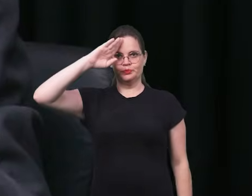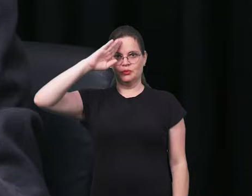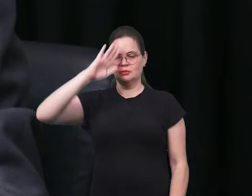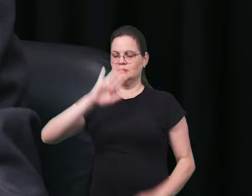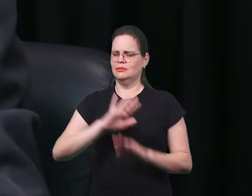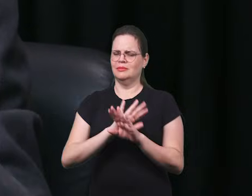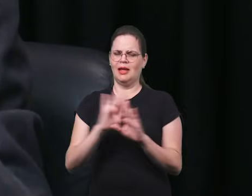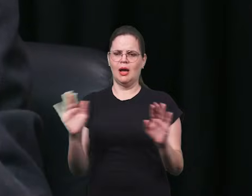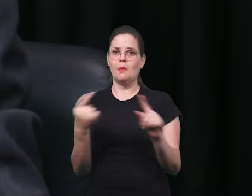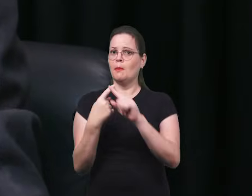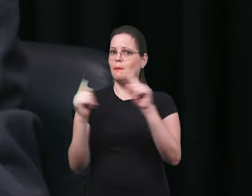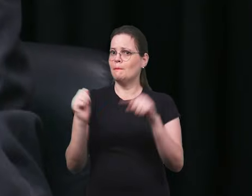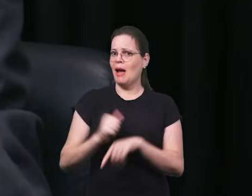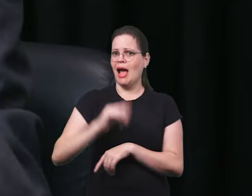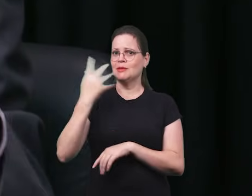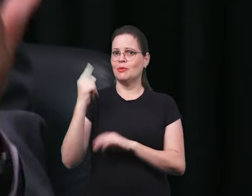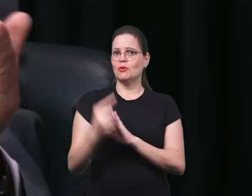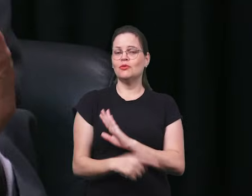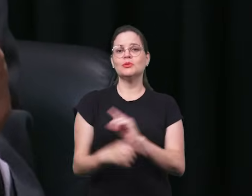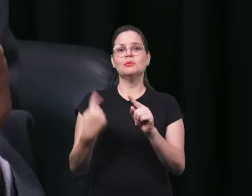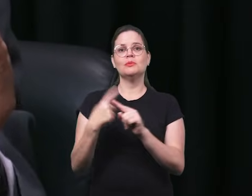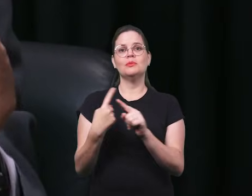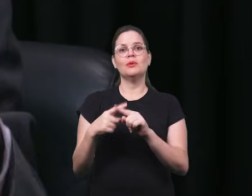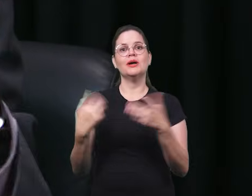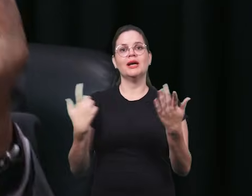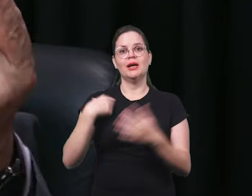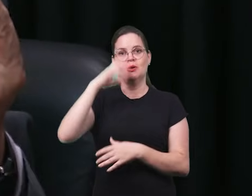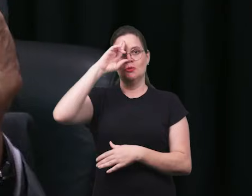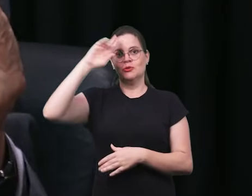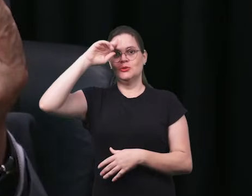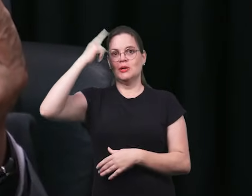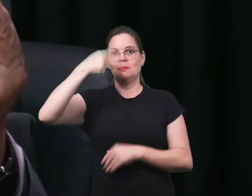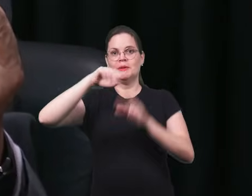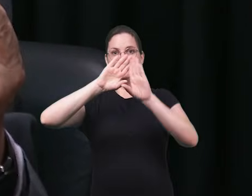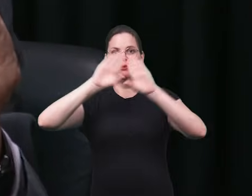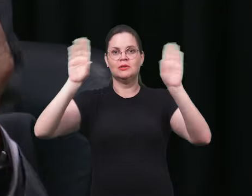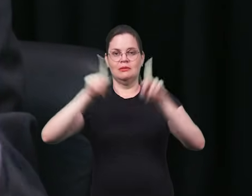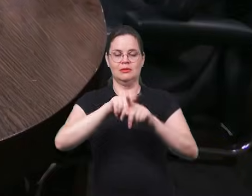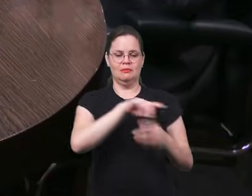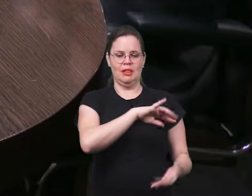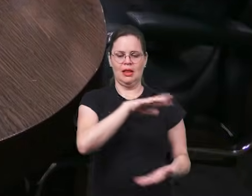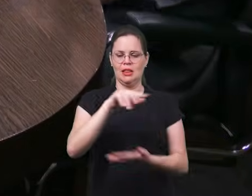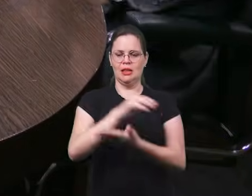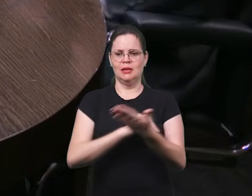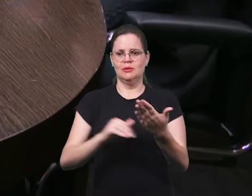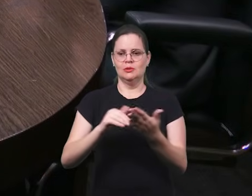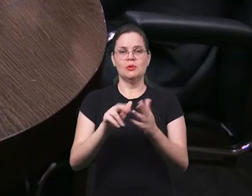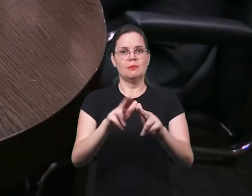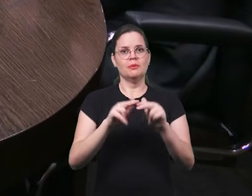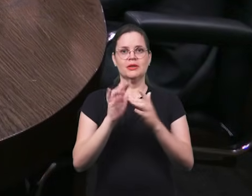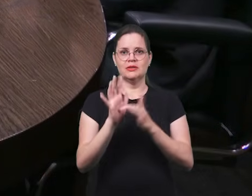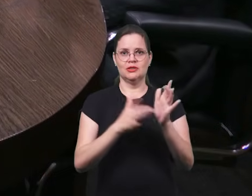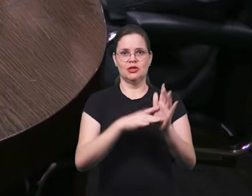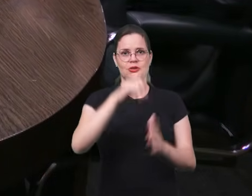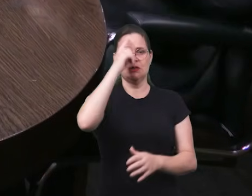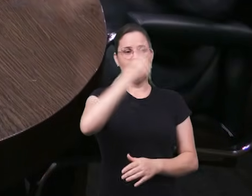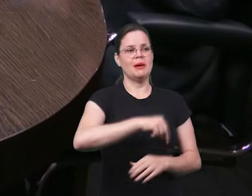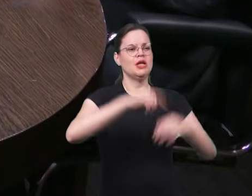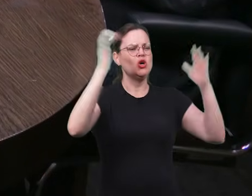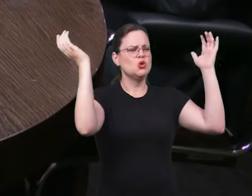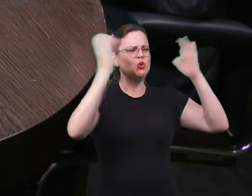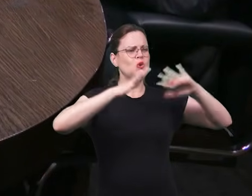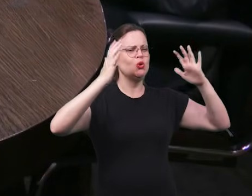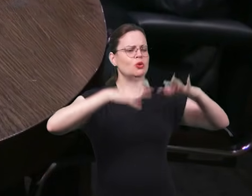é o Senhor dos exércitos dos céus dos céus. e da terra. É por isso que Jesus manda a tempestade parar, o